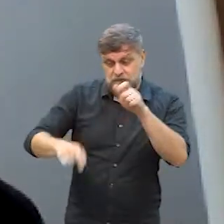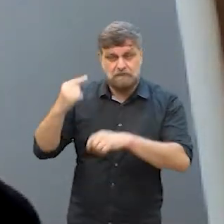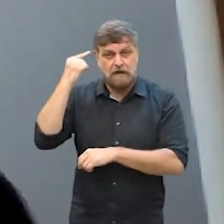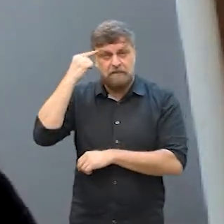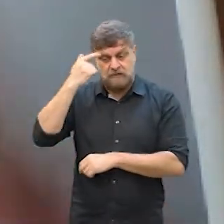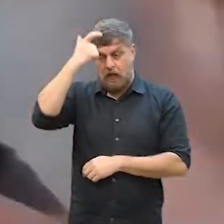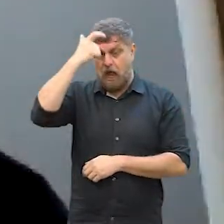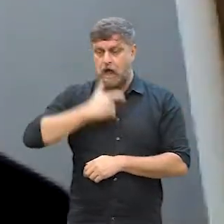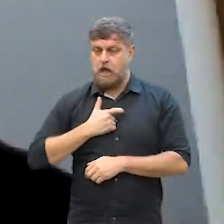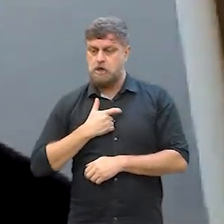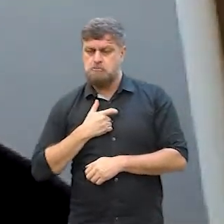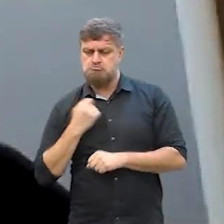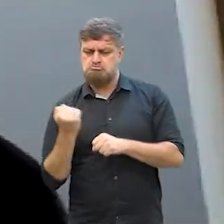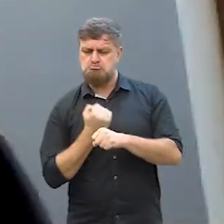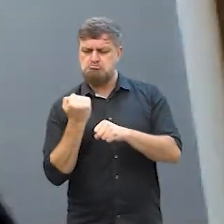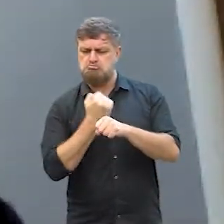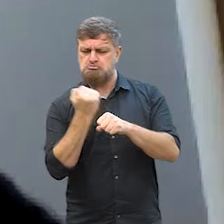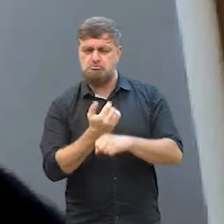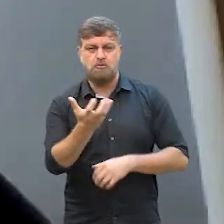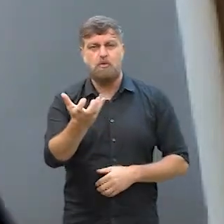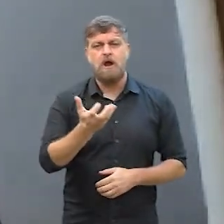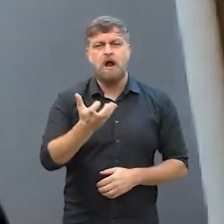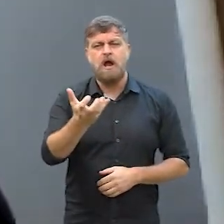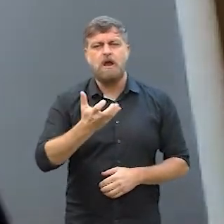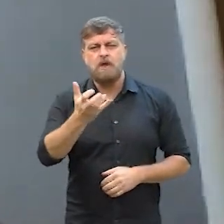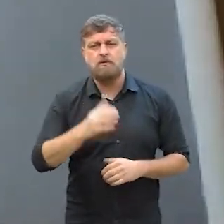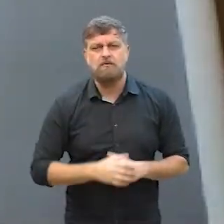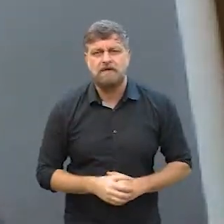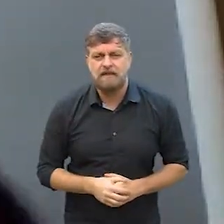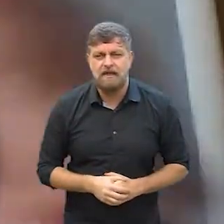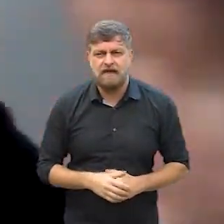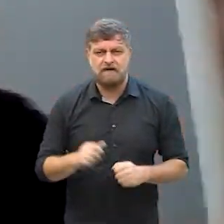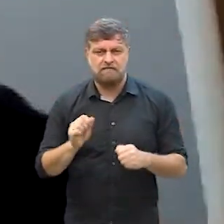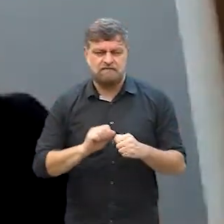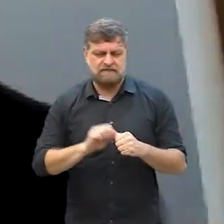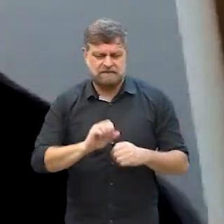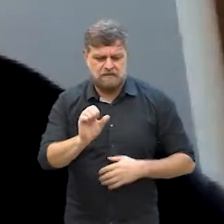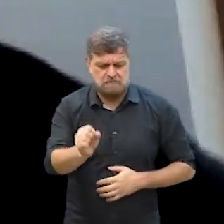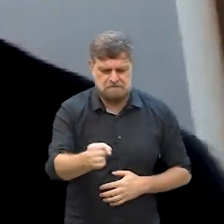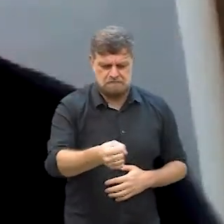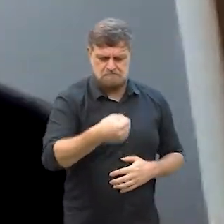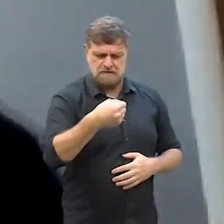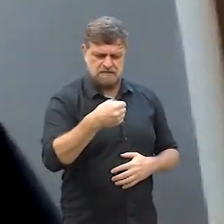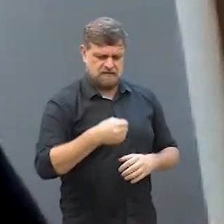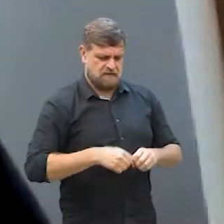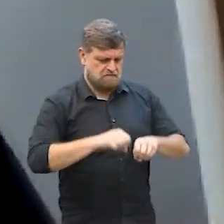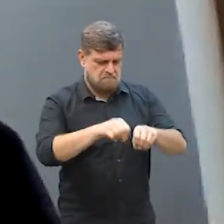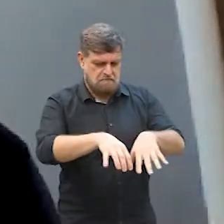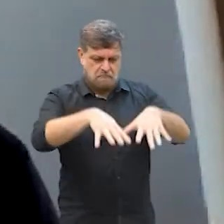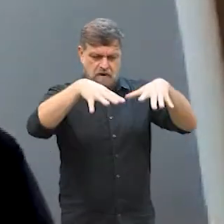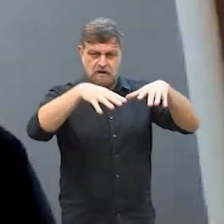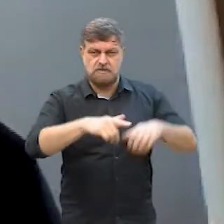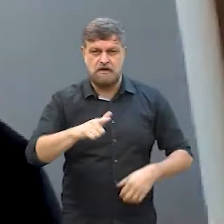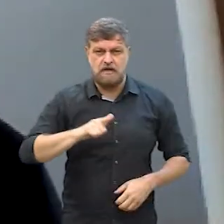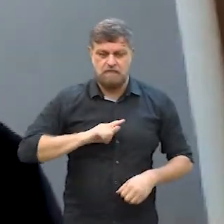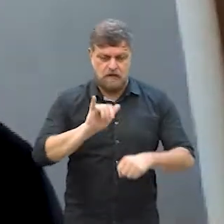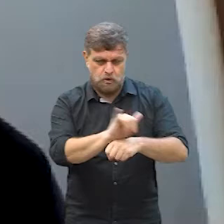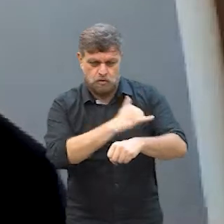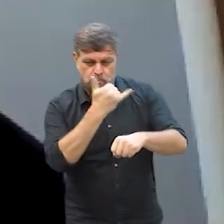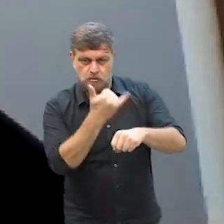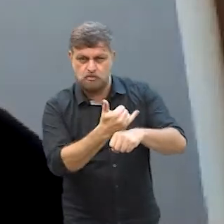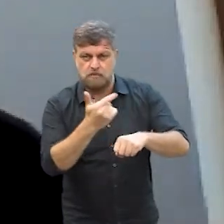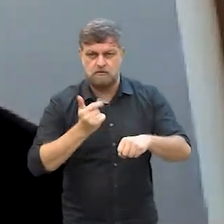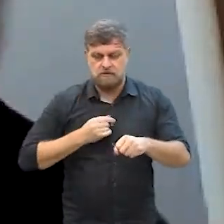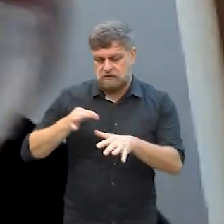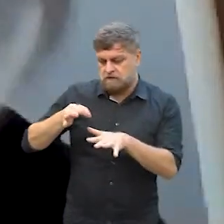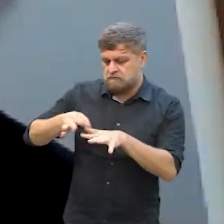assim, eu quero construir é, o, a caneca mágica, né? Eu quero usar ali no tutorial do YouTube aquele